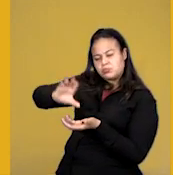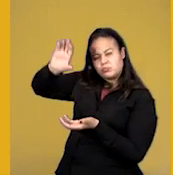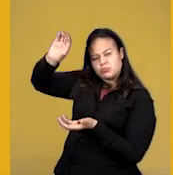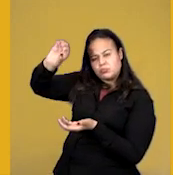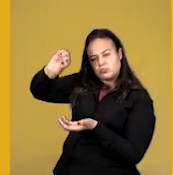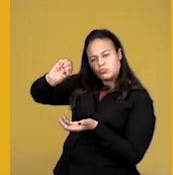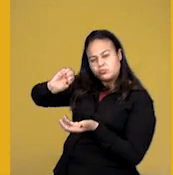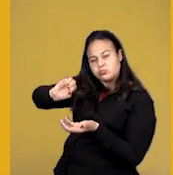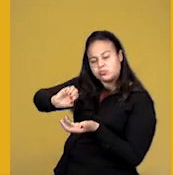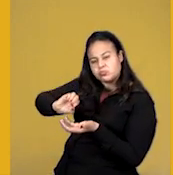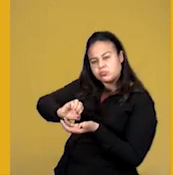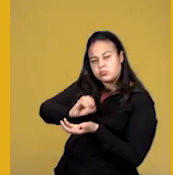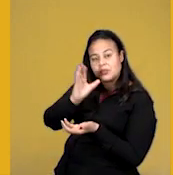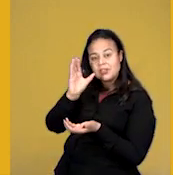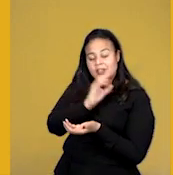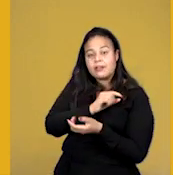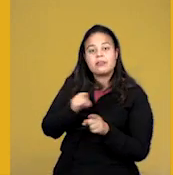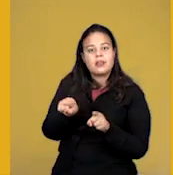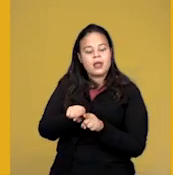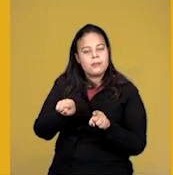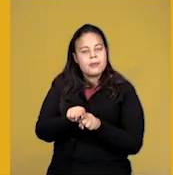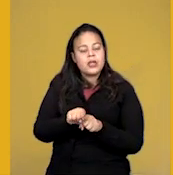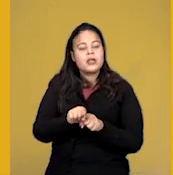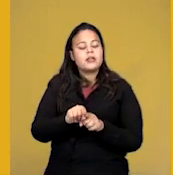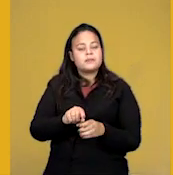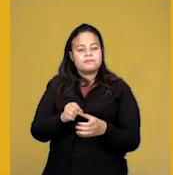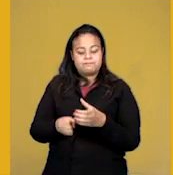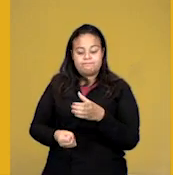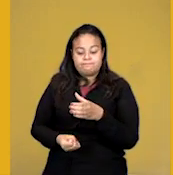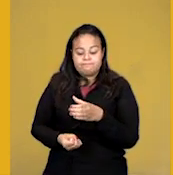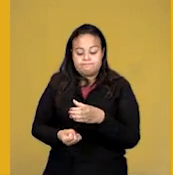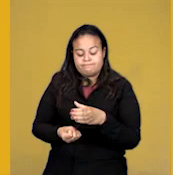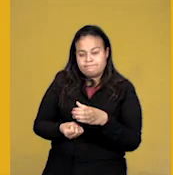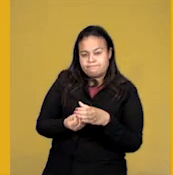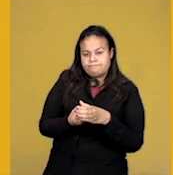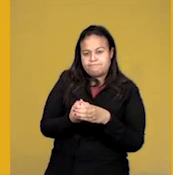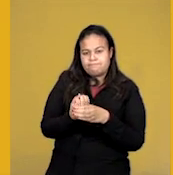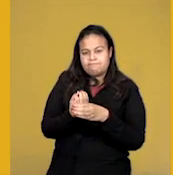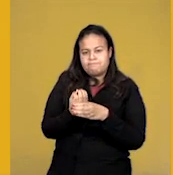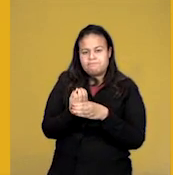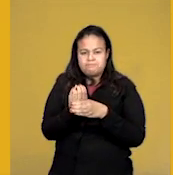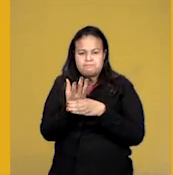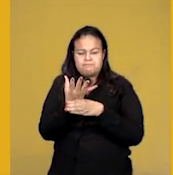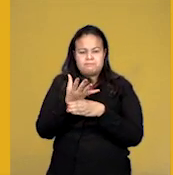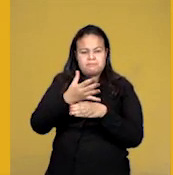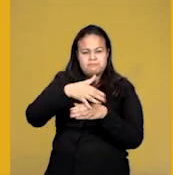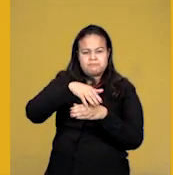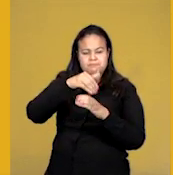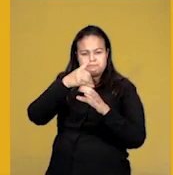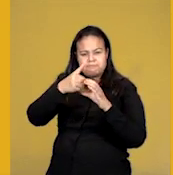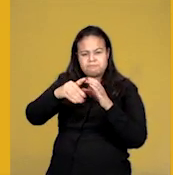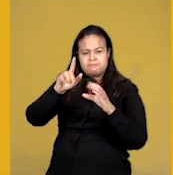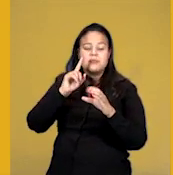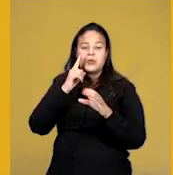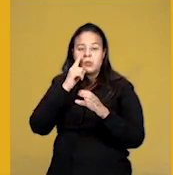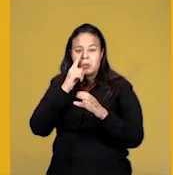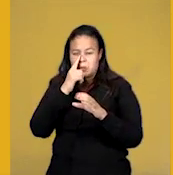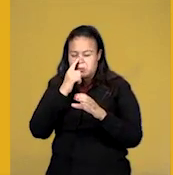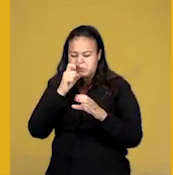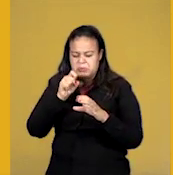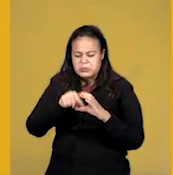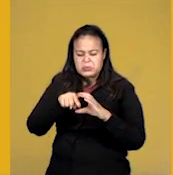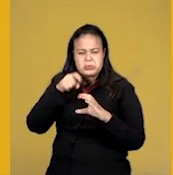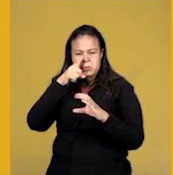já comentei, polui o solo e também pode poluir lençol freático. Então, o lixo, né, os